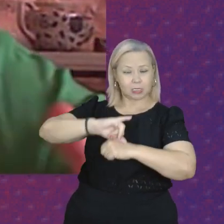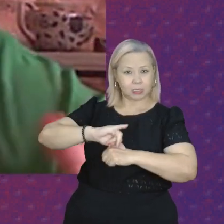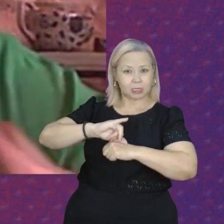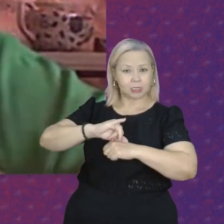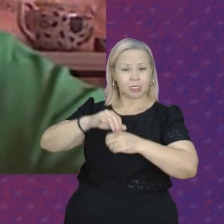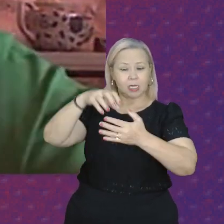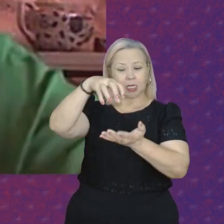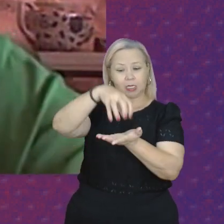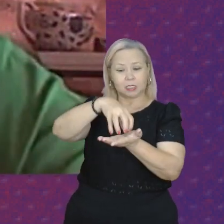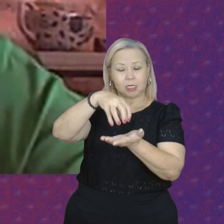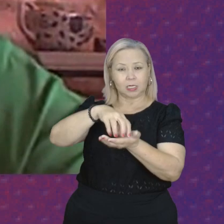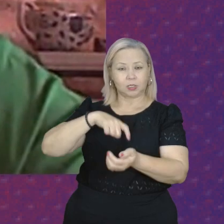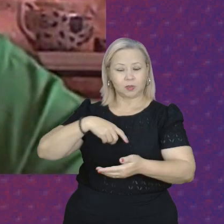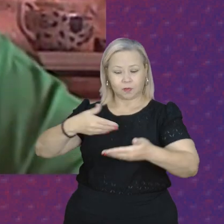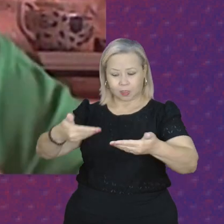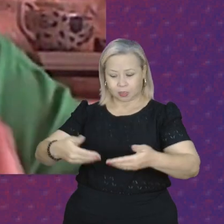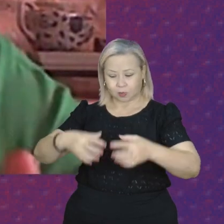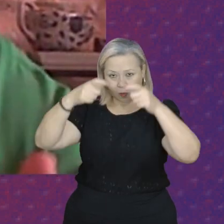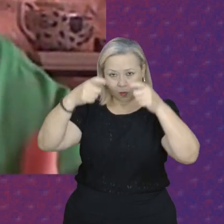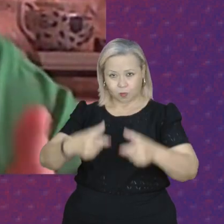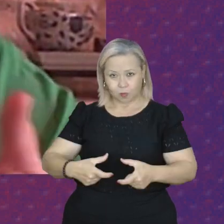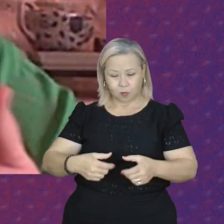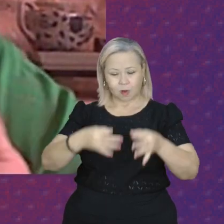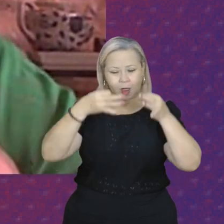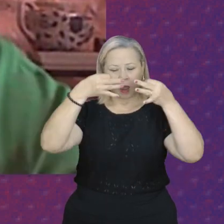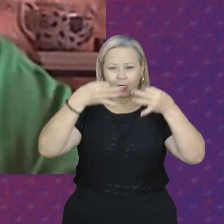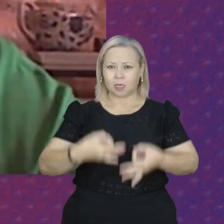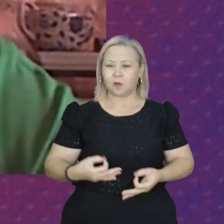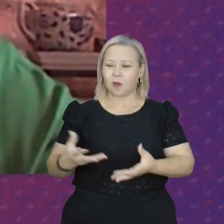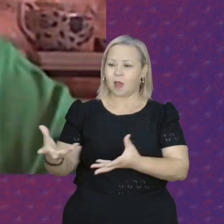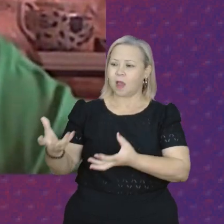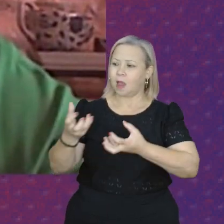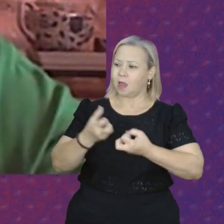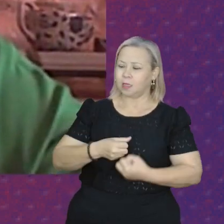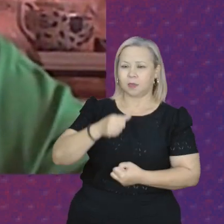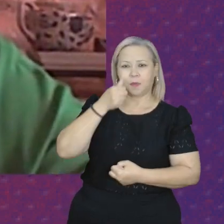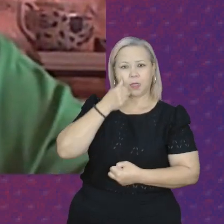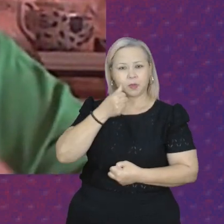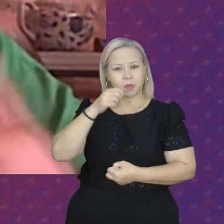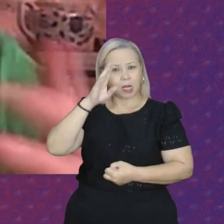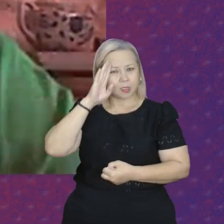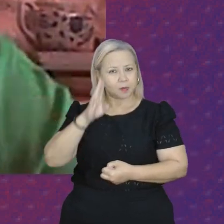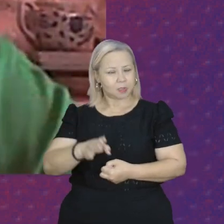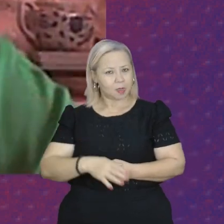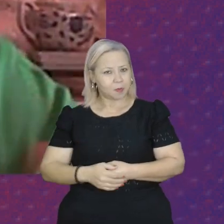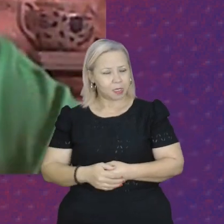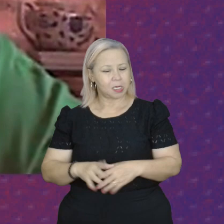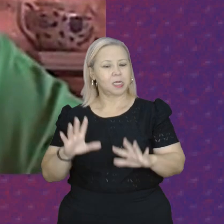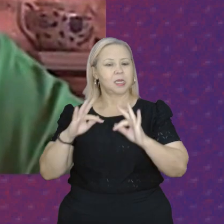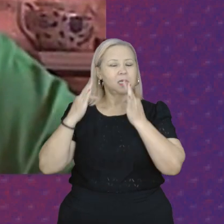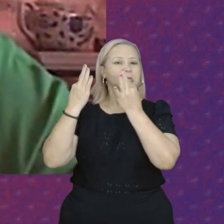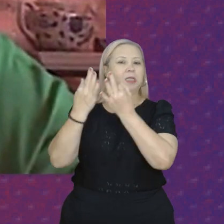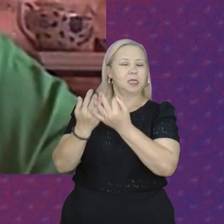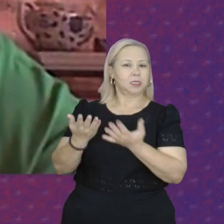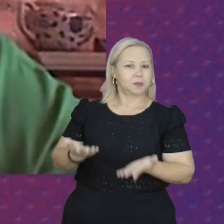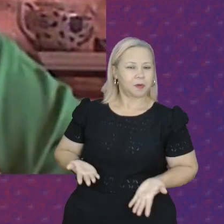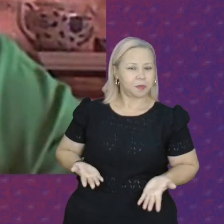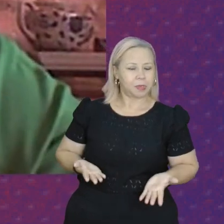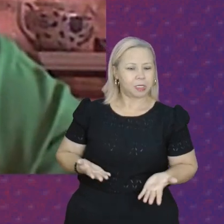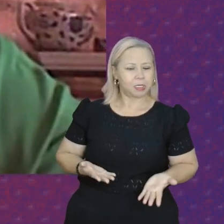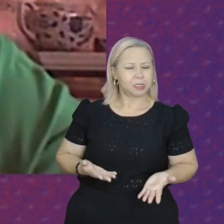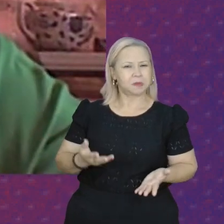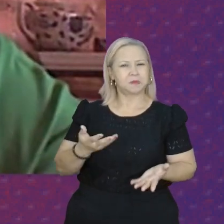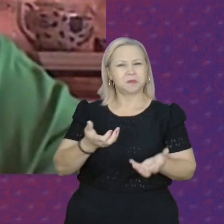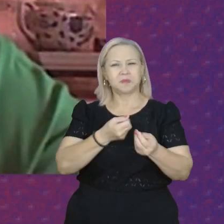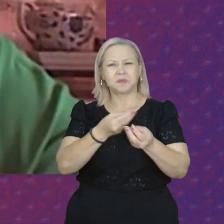tivessem um espaço físico adequado a receber as mulheres, principalmente, mas as famílias, muitas vezes